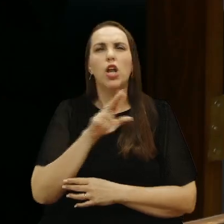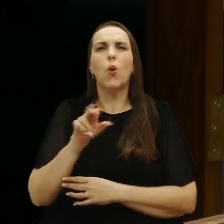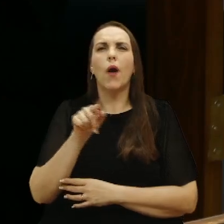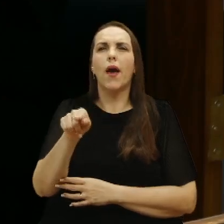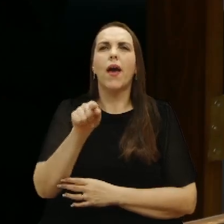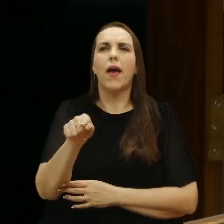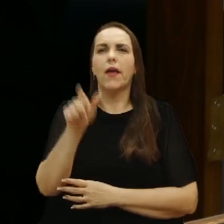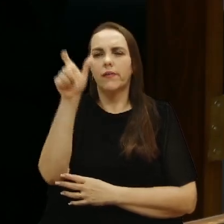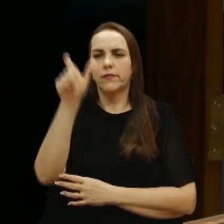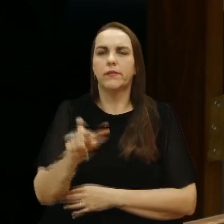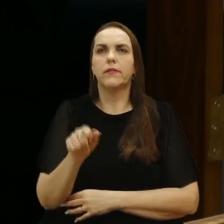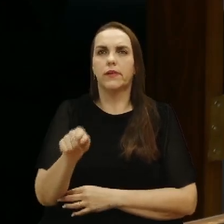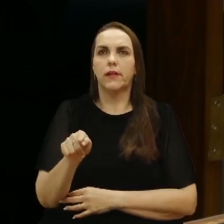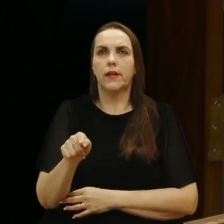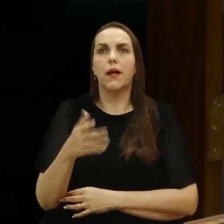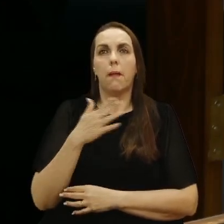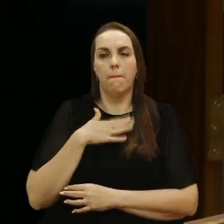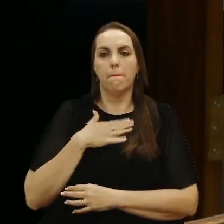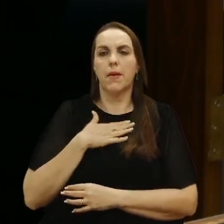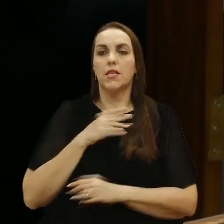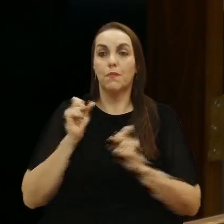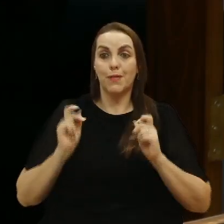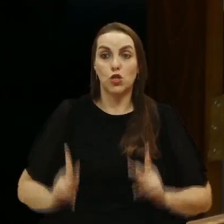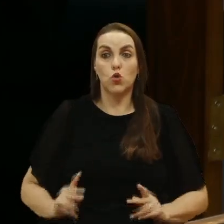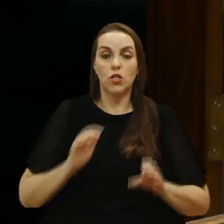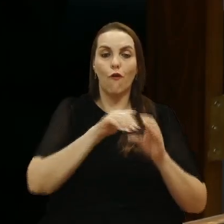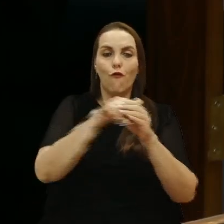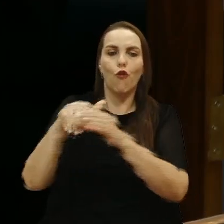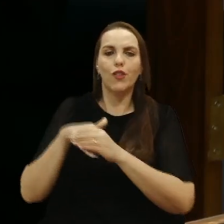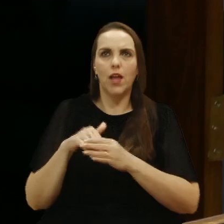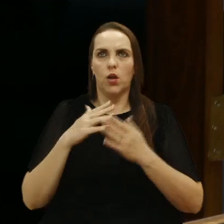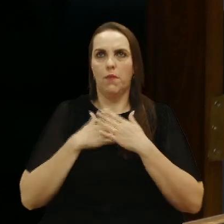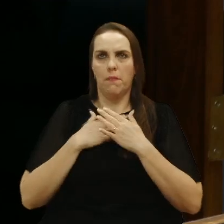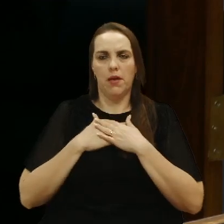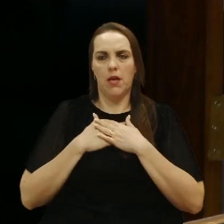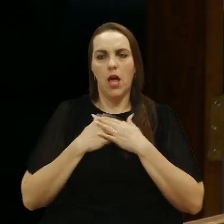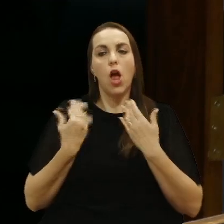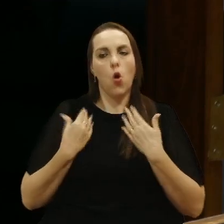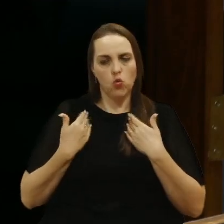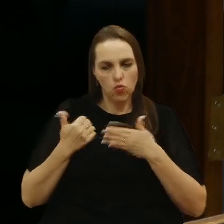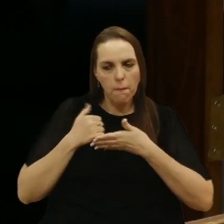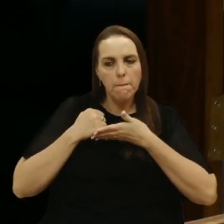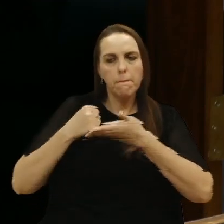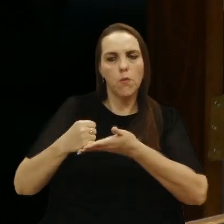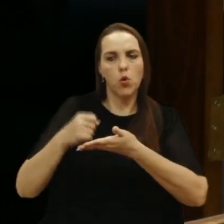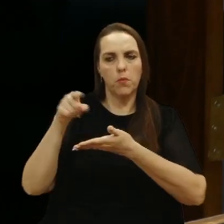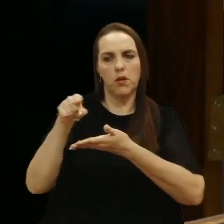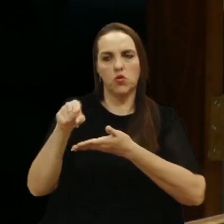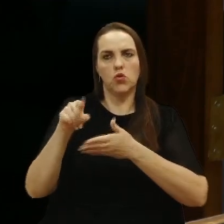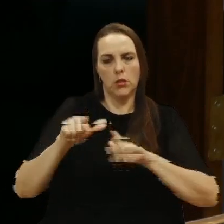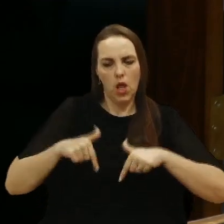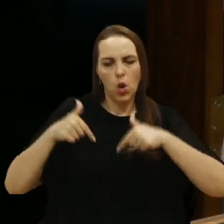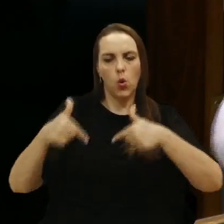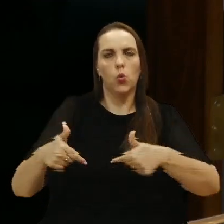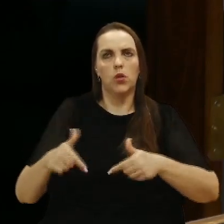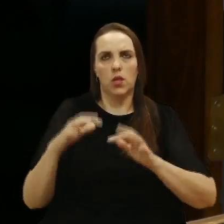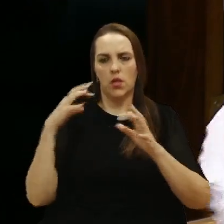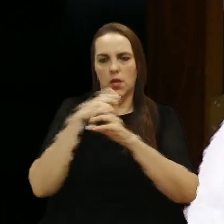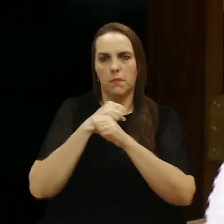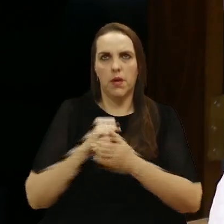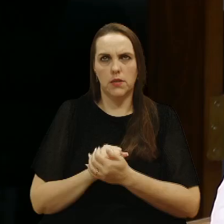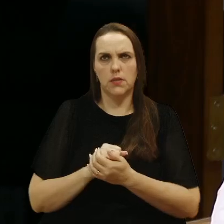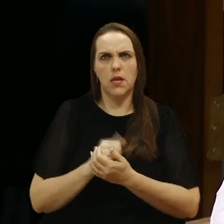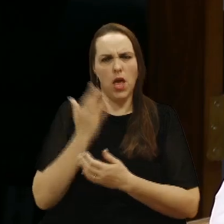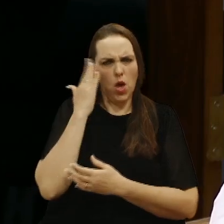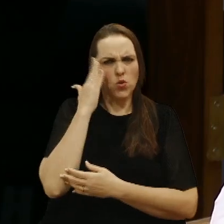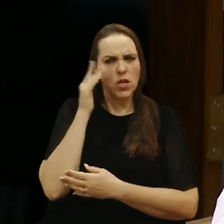em parcela significativa ao meu eleitorado. Eu sou companheiro da senhora nessa luta, mas a senhora sabe, e eu sei muito bem, quem entende disso, que é a